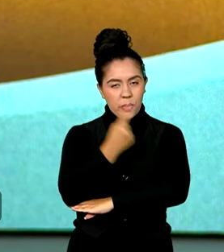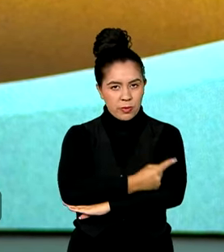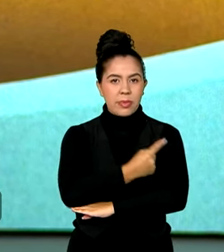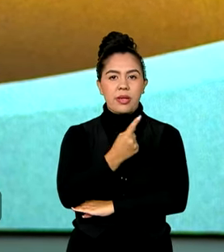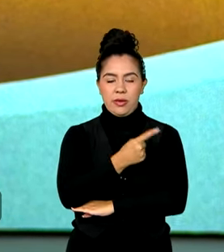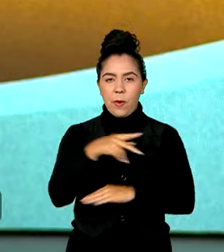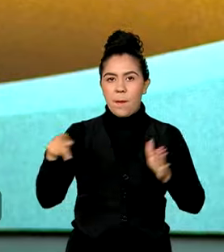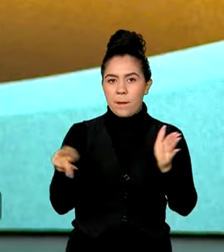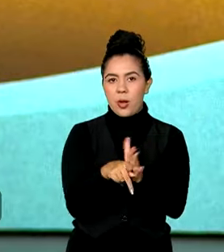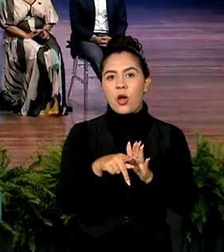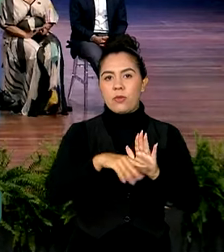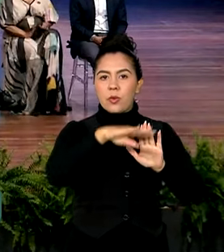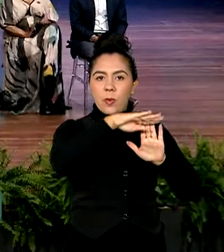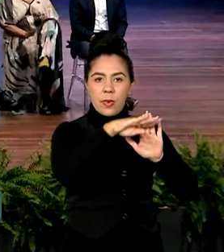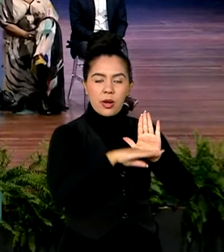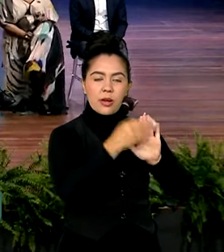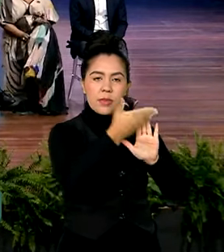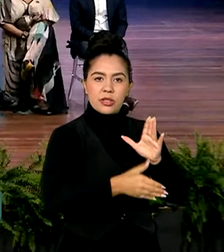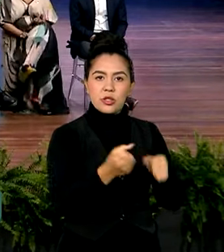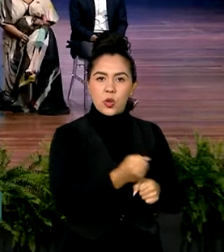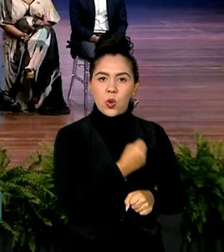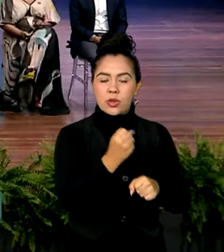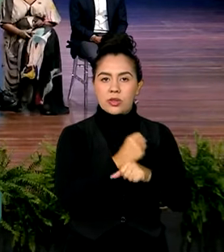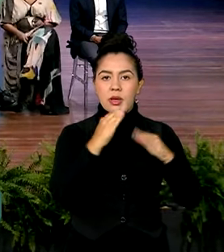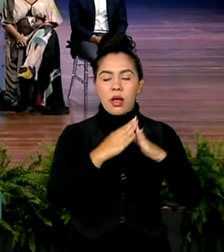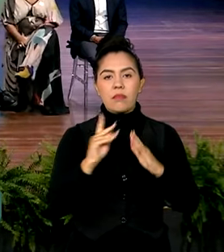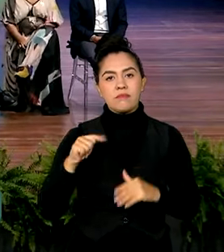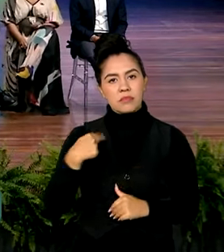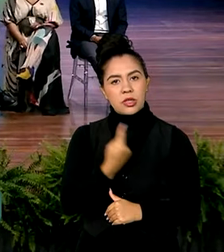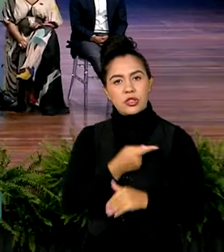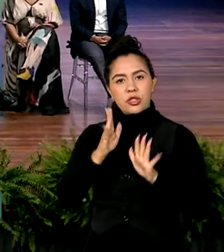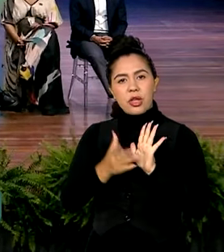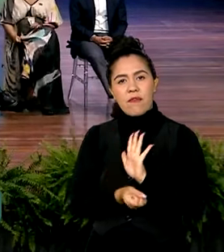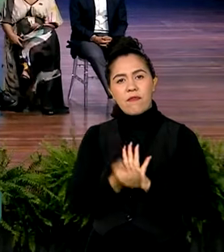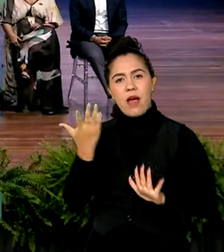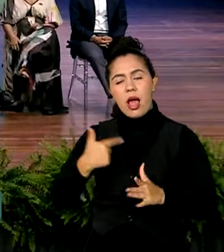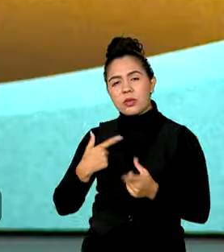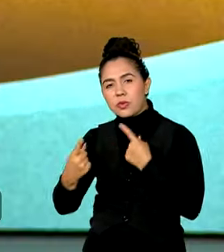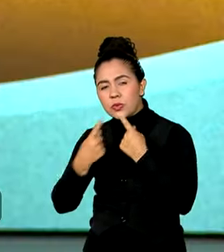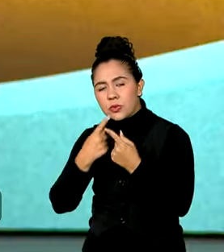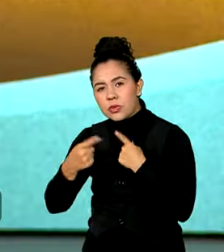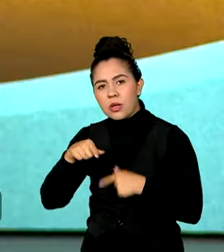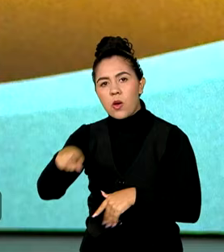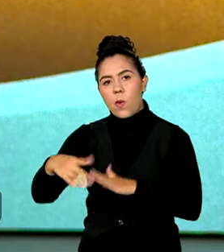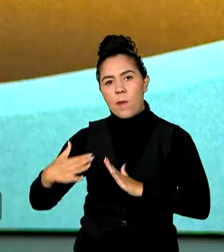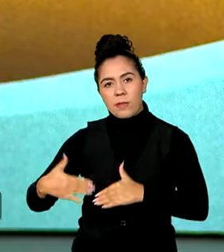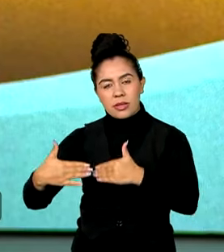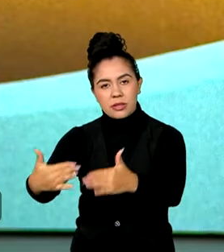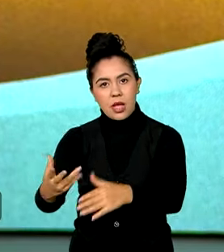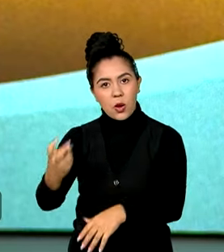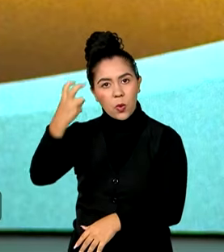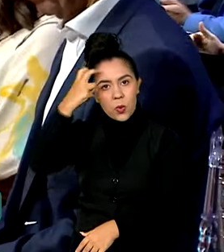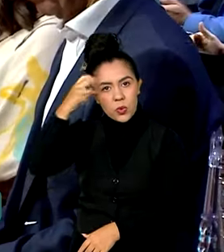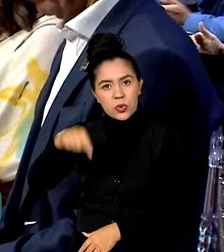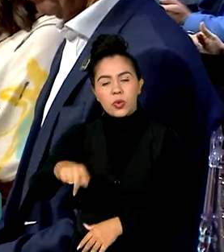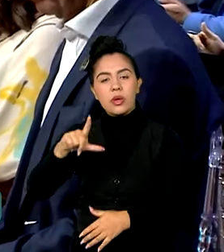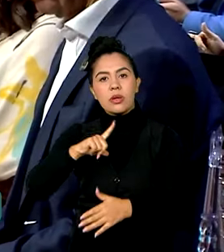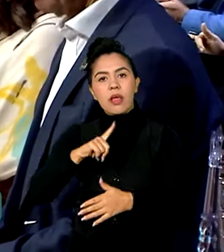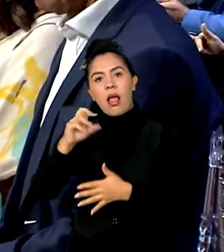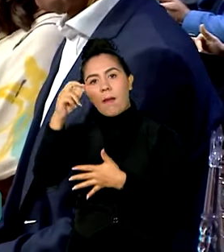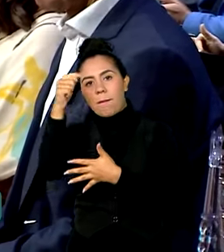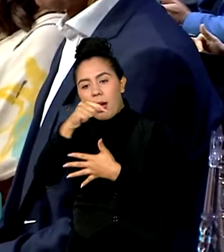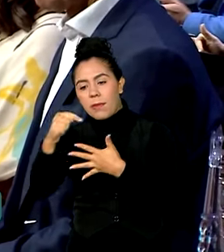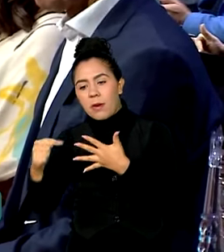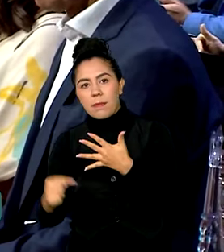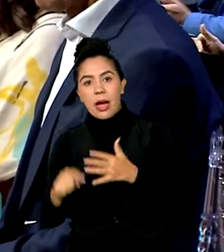presidente. E nós discutimos com o Ministério da Cultura diversos módulos, porque nós temos espalhados por